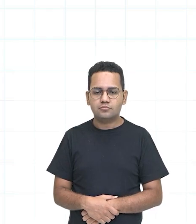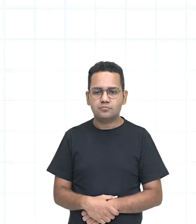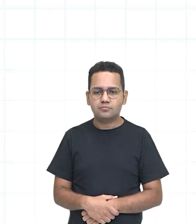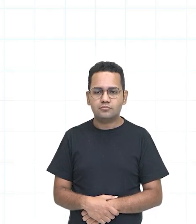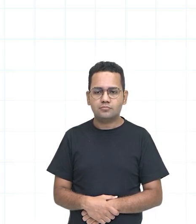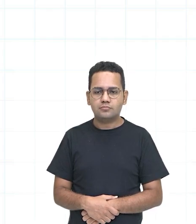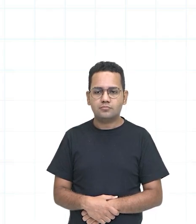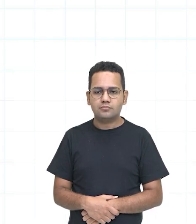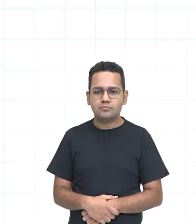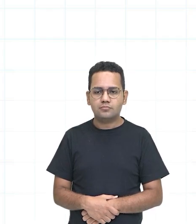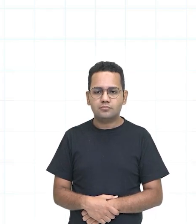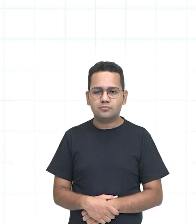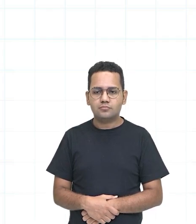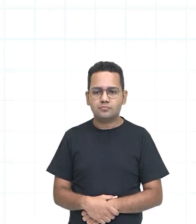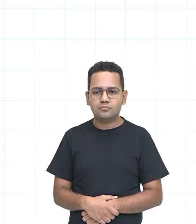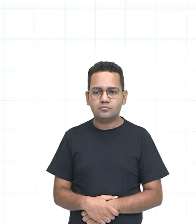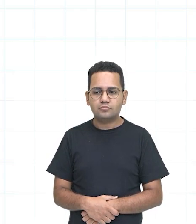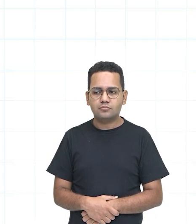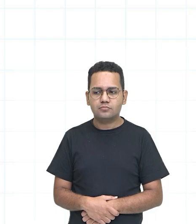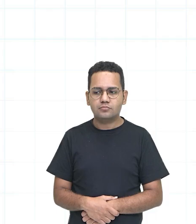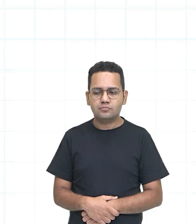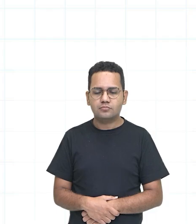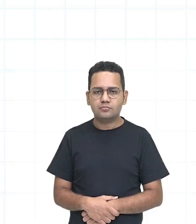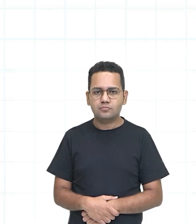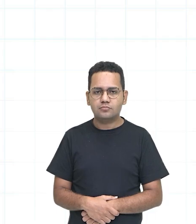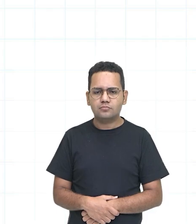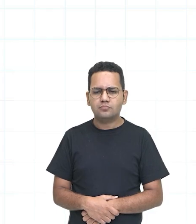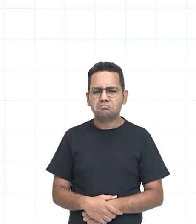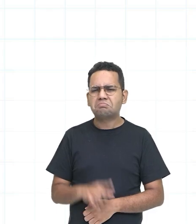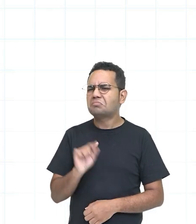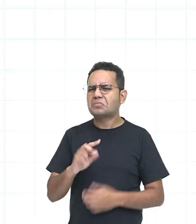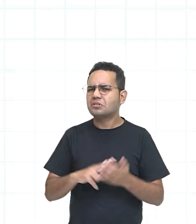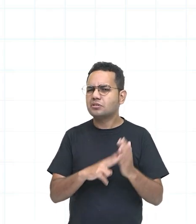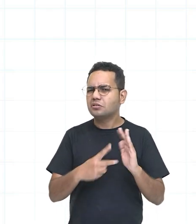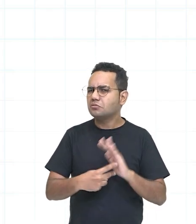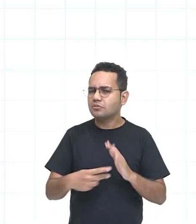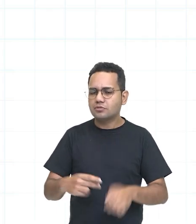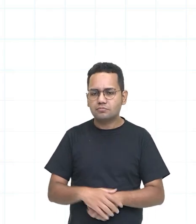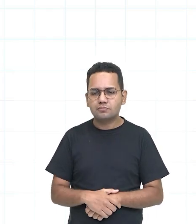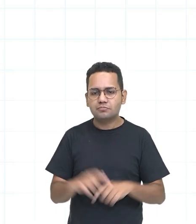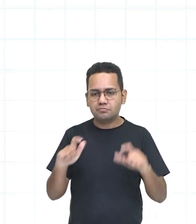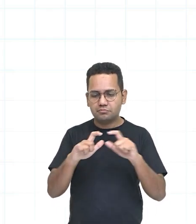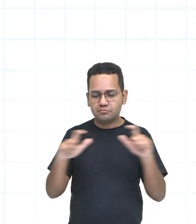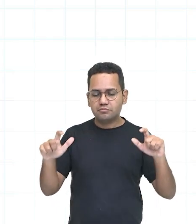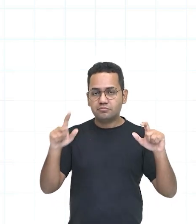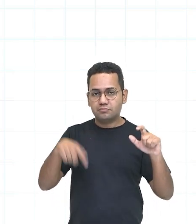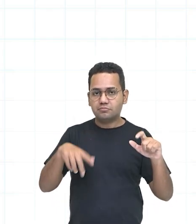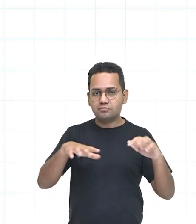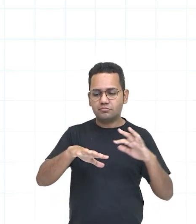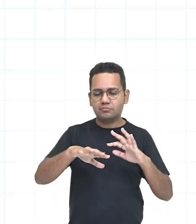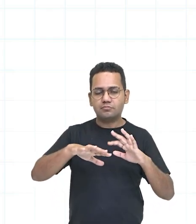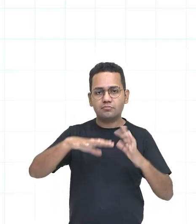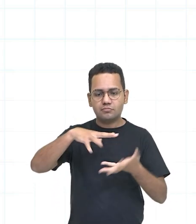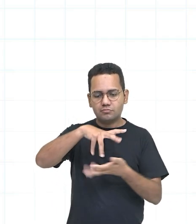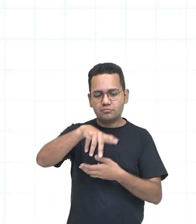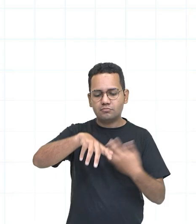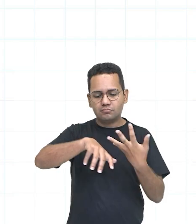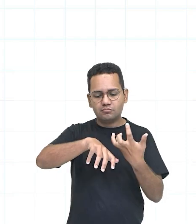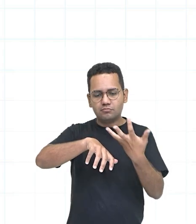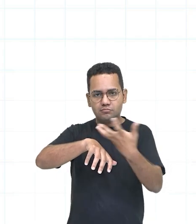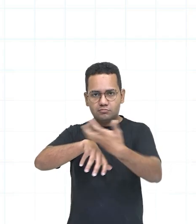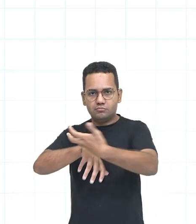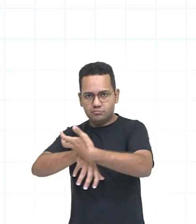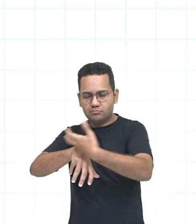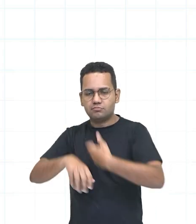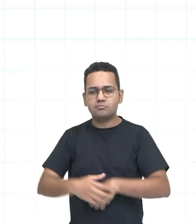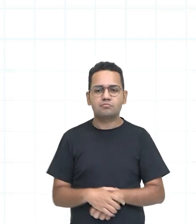theoretical properties are not fully understood. O que está escrito aqui? Gravitons, então, né? Gravitons é algo relacionado